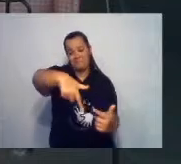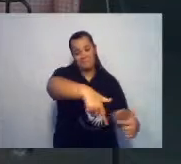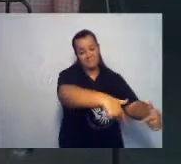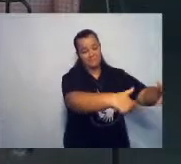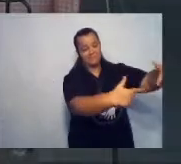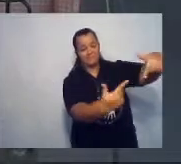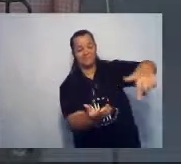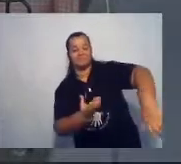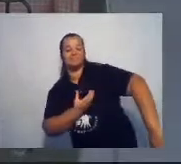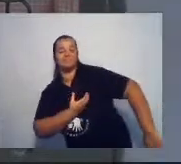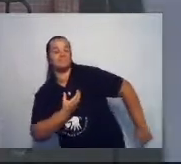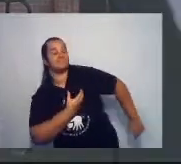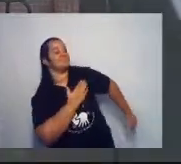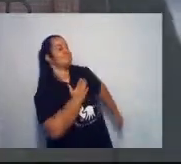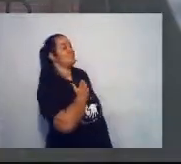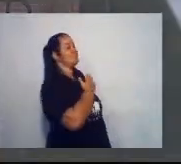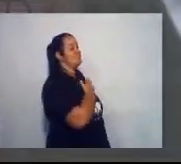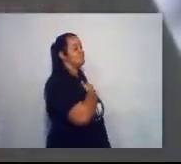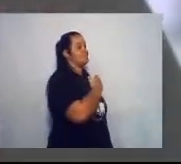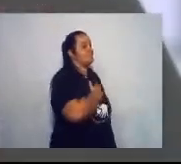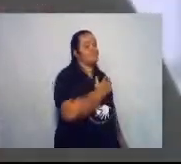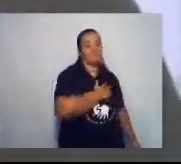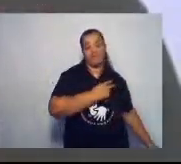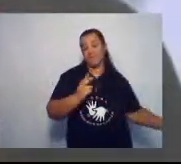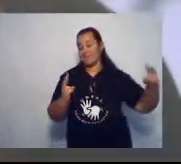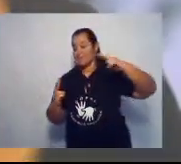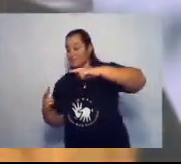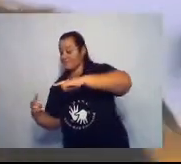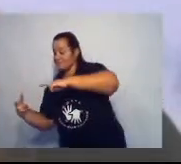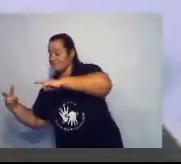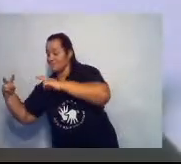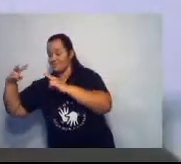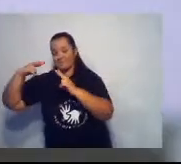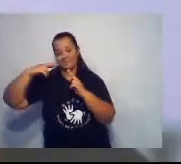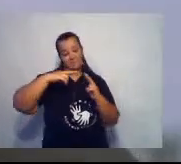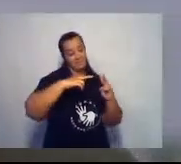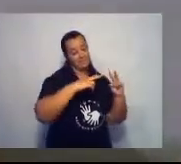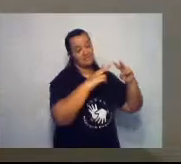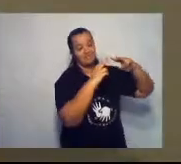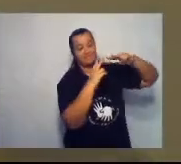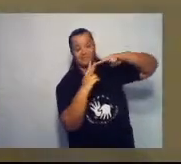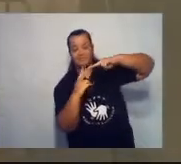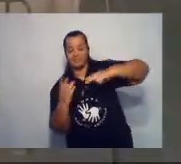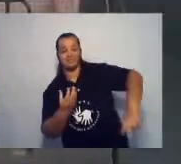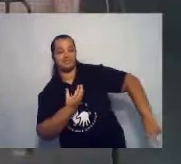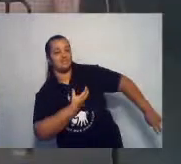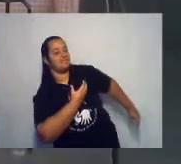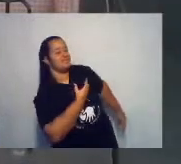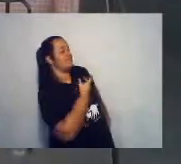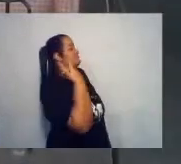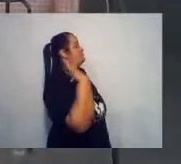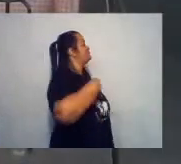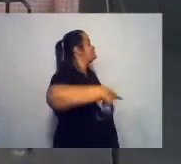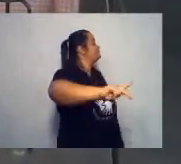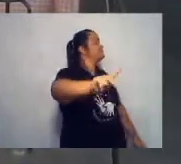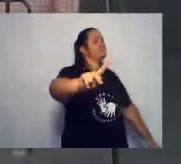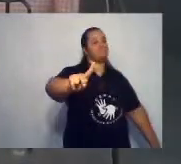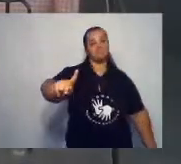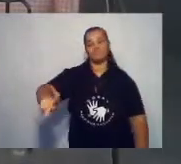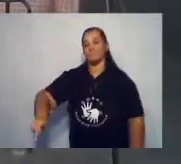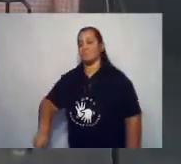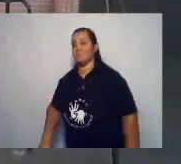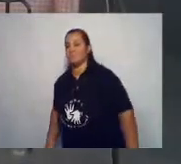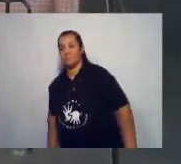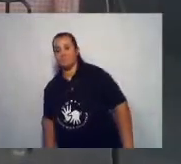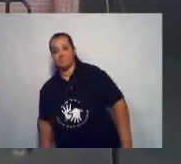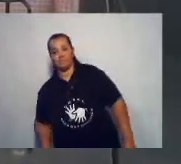Sorrisos por aí, você querendo o meu. Tantos olhares me olhando e eu querendo